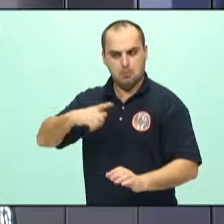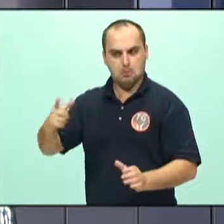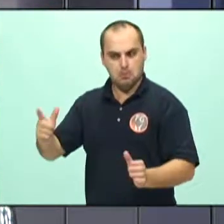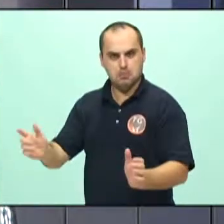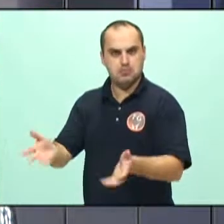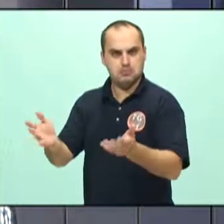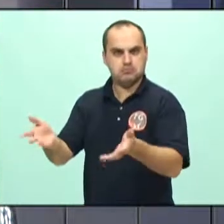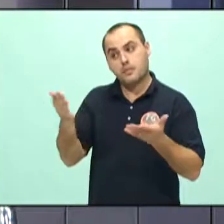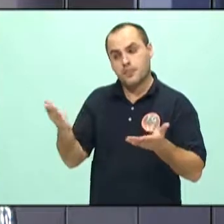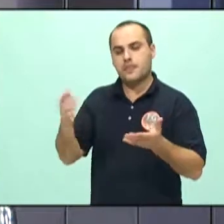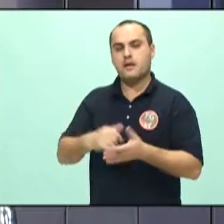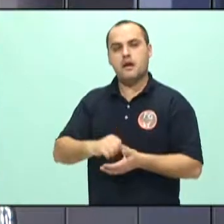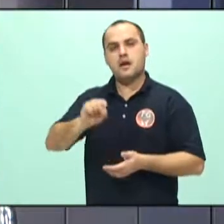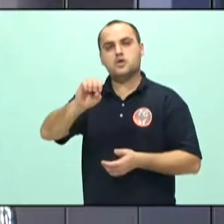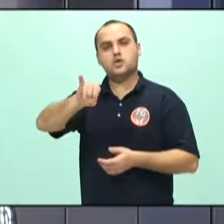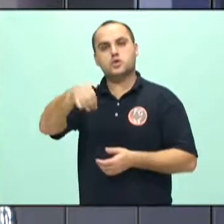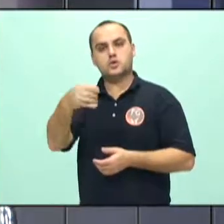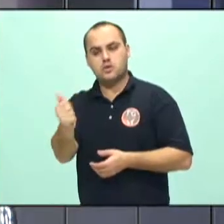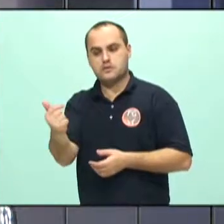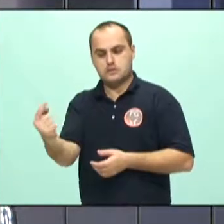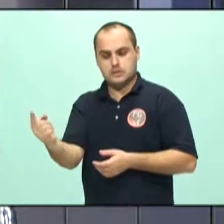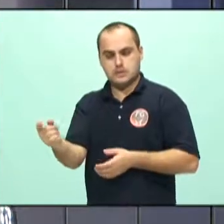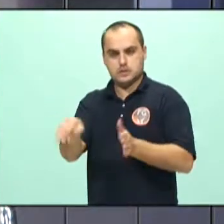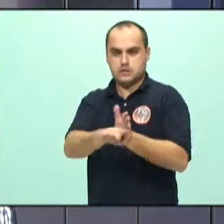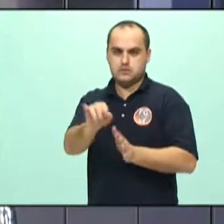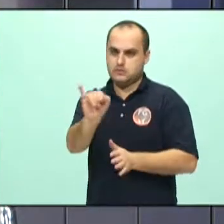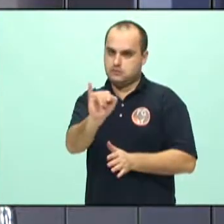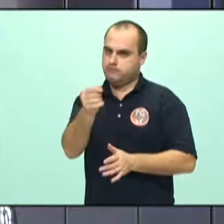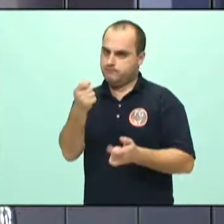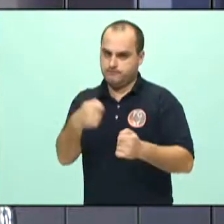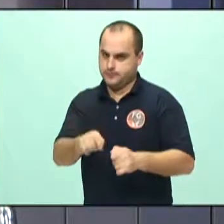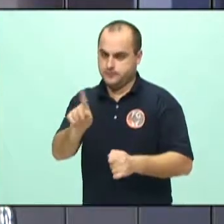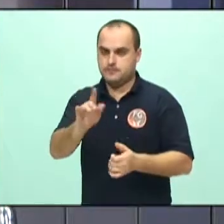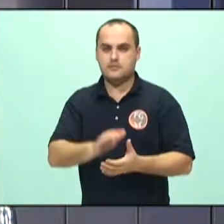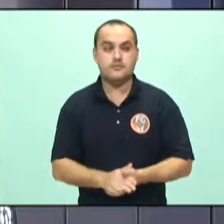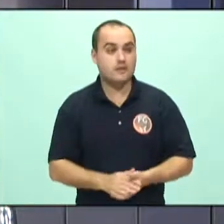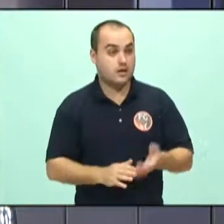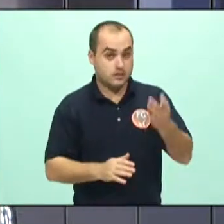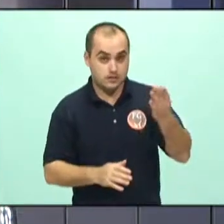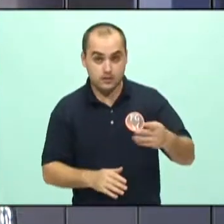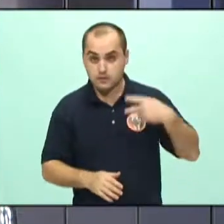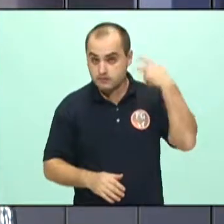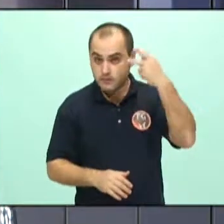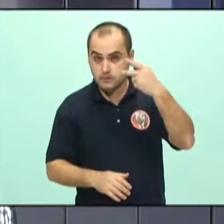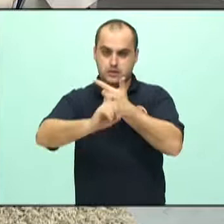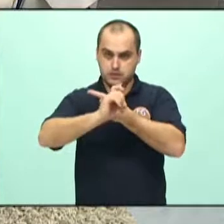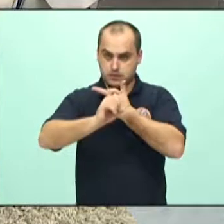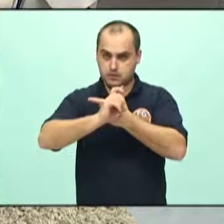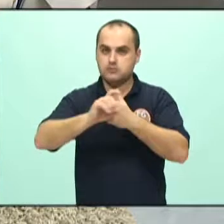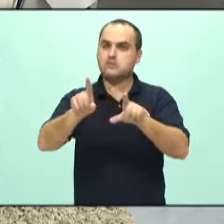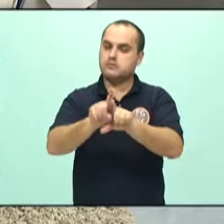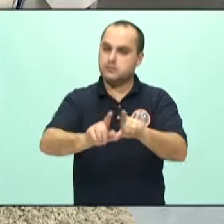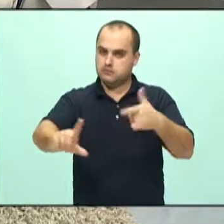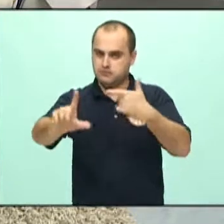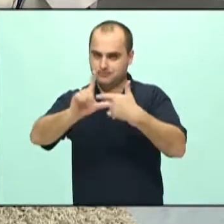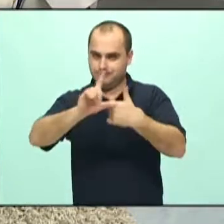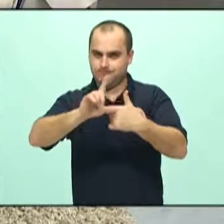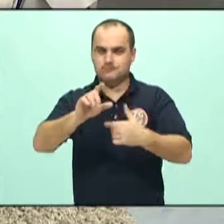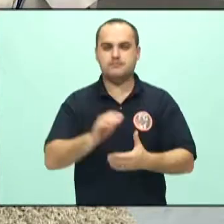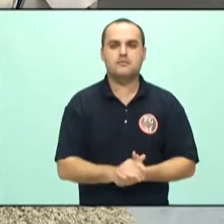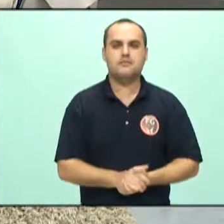sim uma distribuidora do sangue com a coleta por demanda, enfim. O senhor